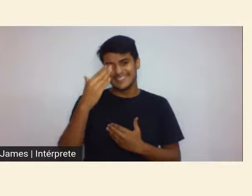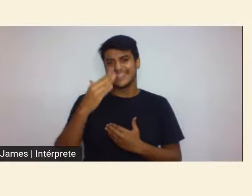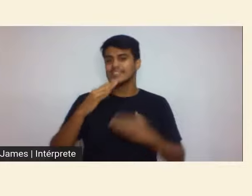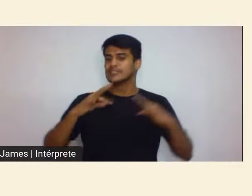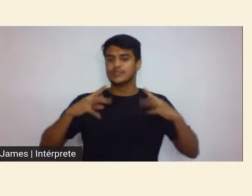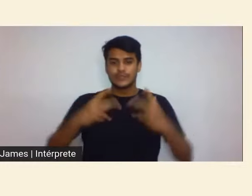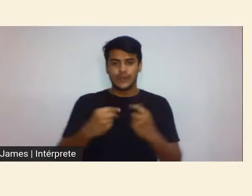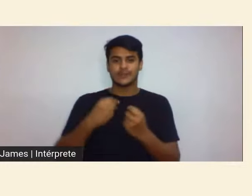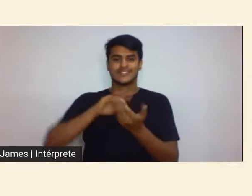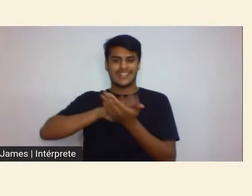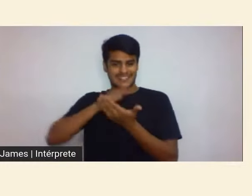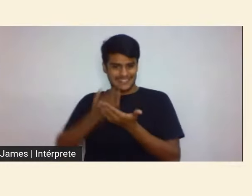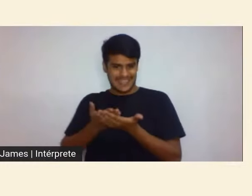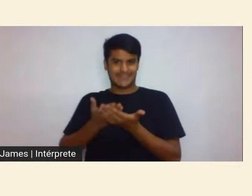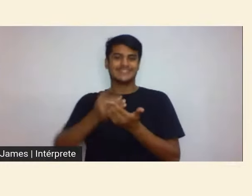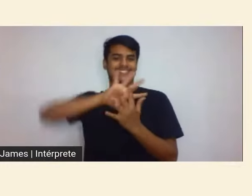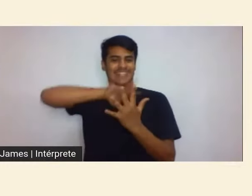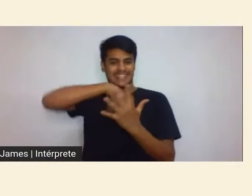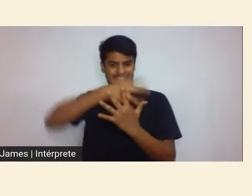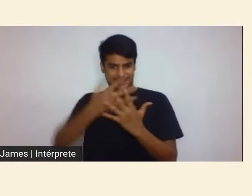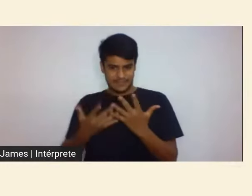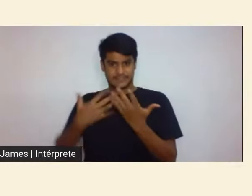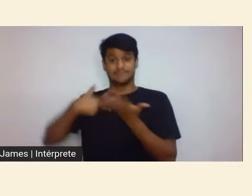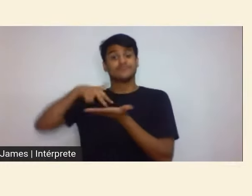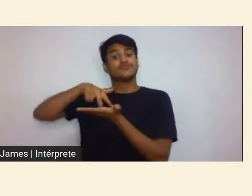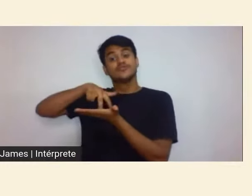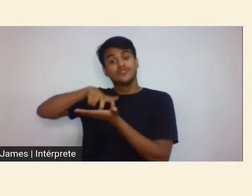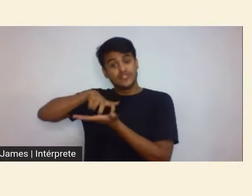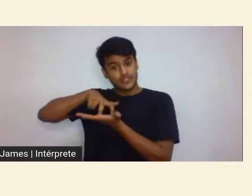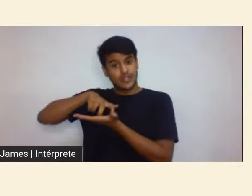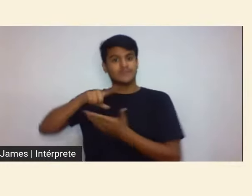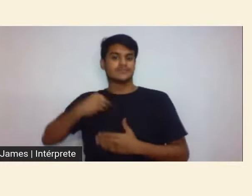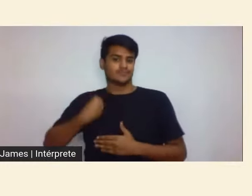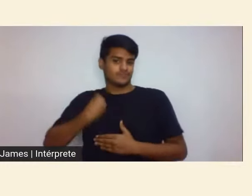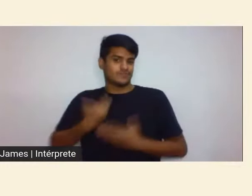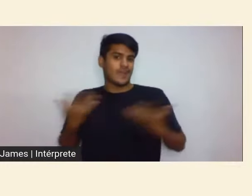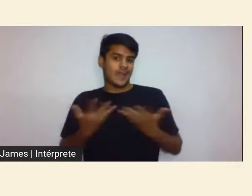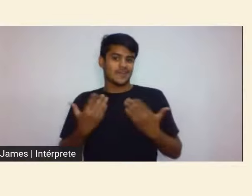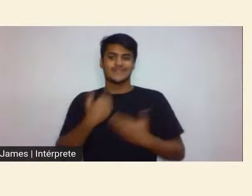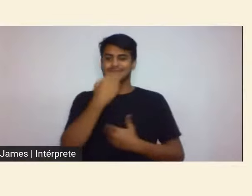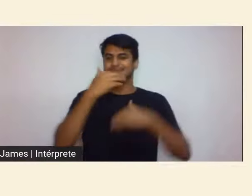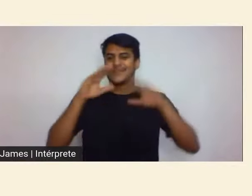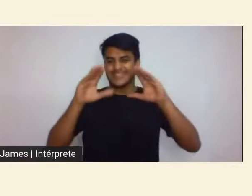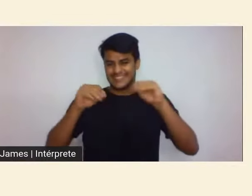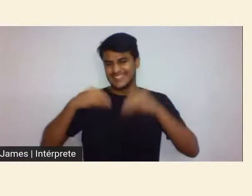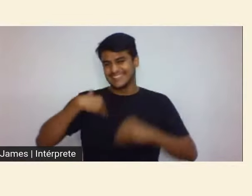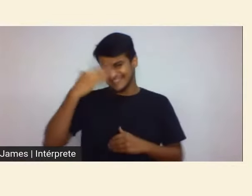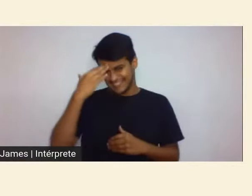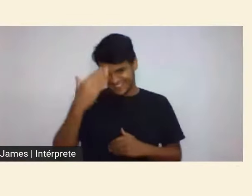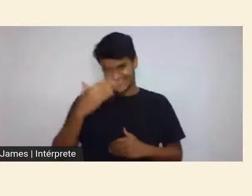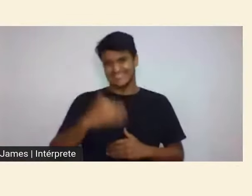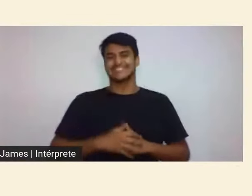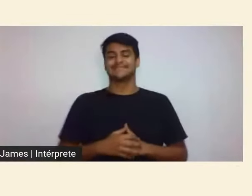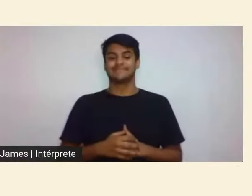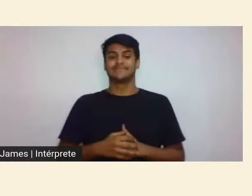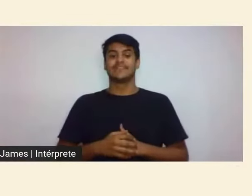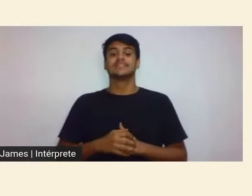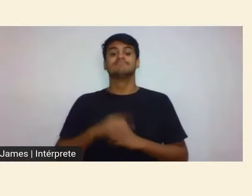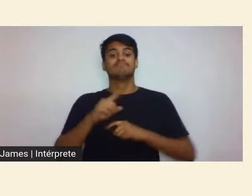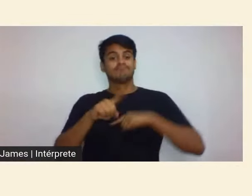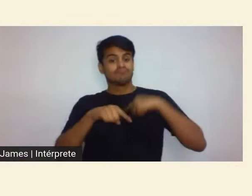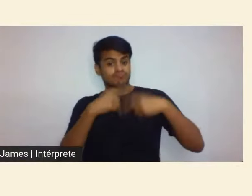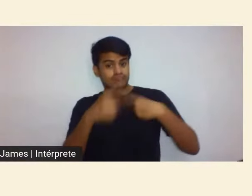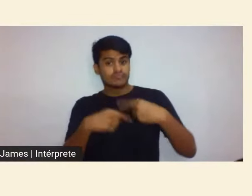nossos intérpretes para Libras. James, que está nos acompanhando agora, boa noite, muito obrigada. Ao longo da